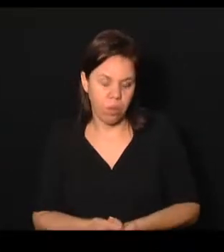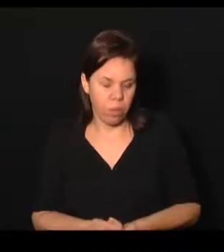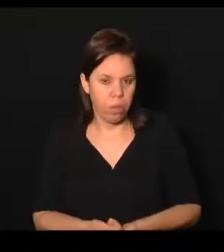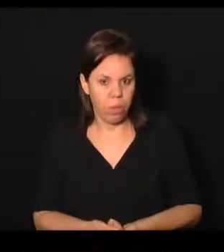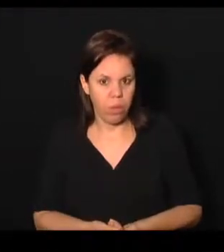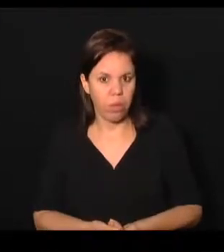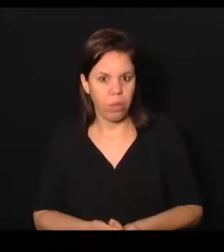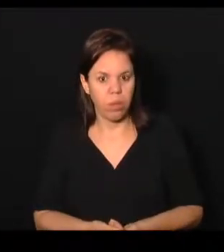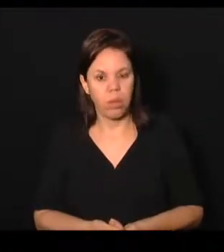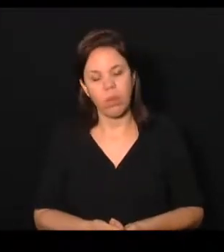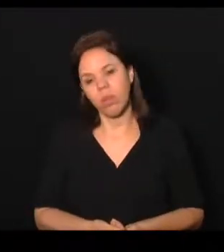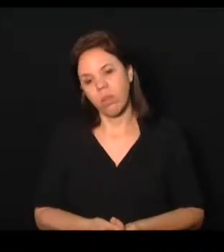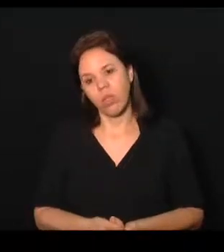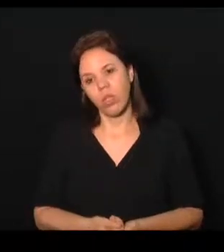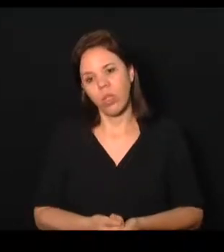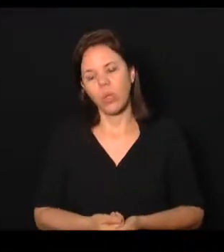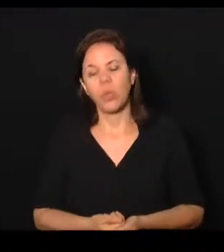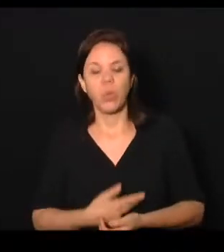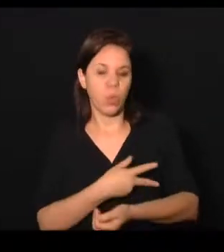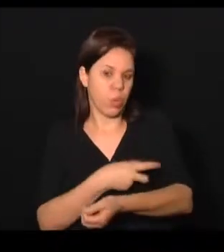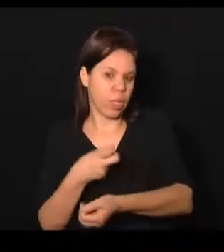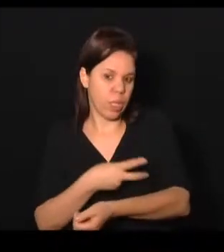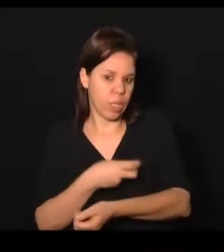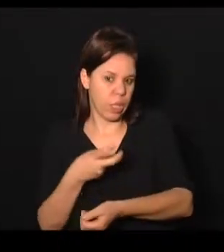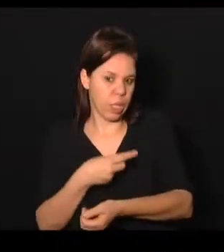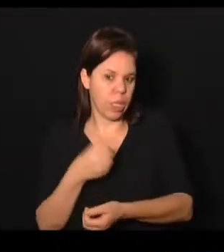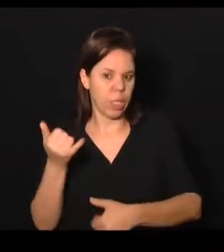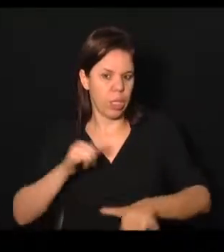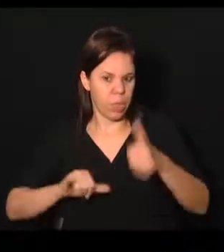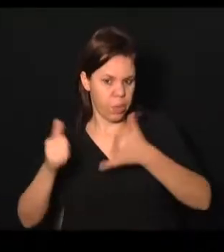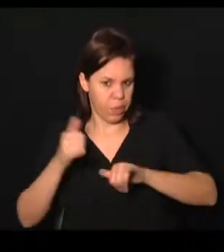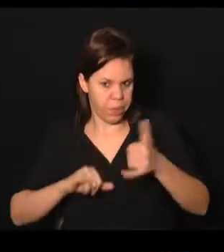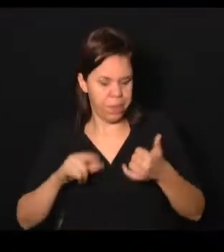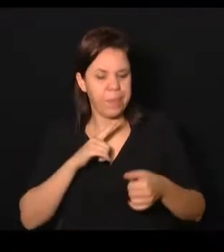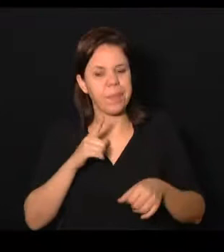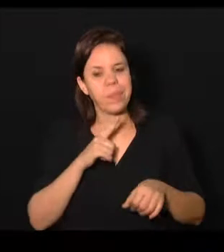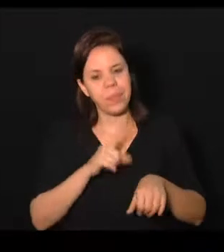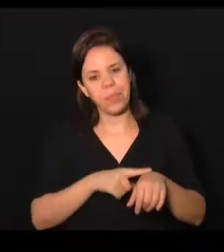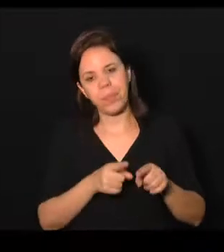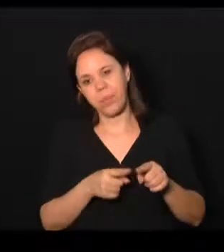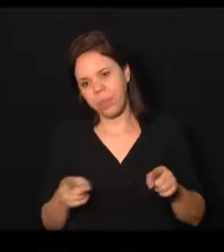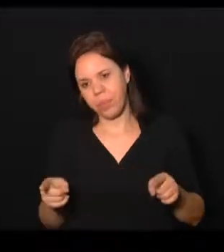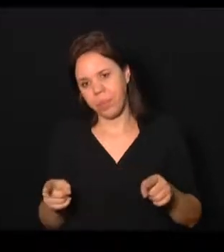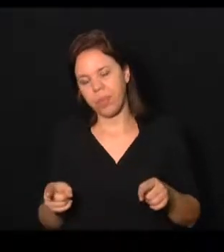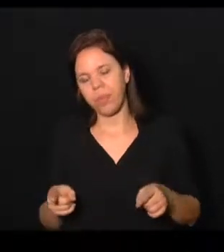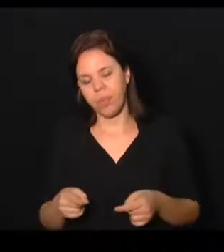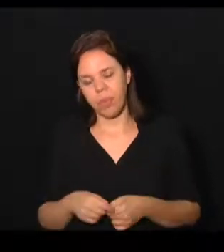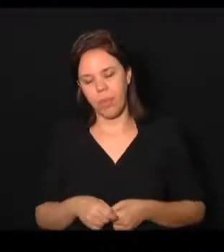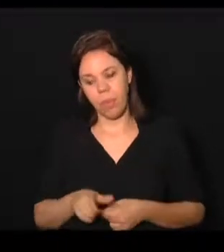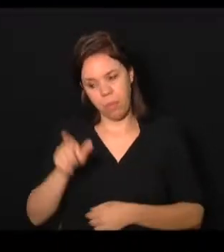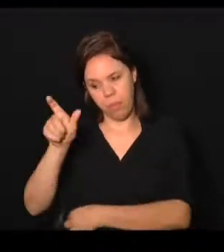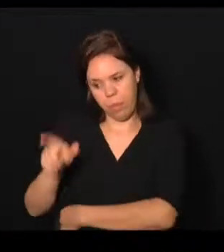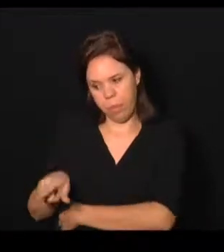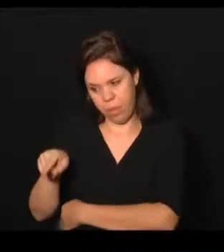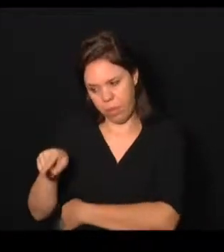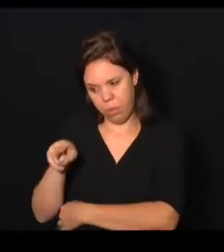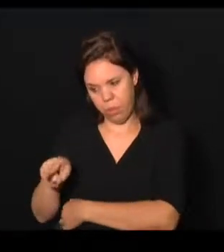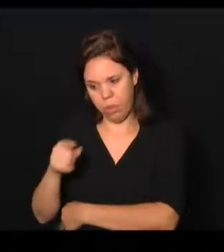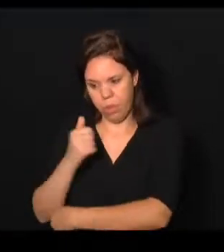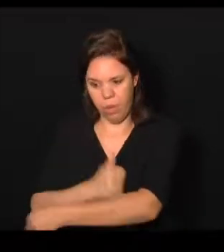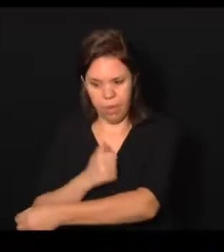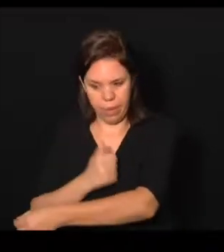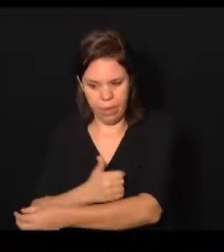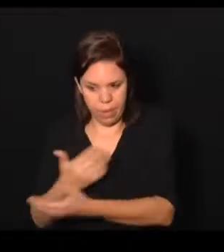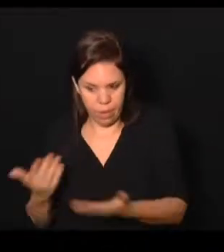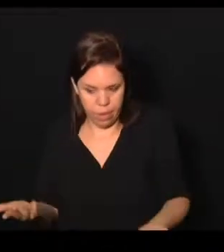mesma coisa, os exames toxicológicos, eles têm um período longo, né, para serem processados. Depender da verdade de um dependente químico, nós estamos ferrados, né?